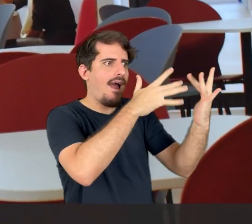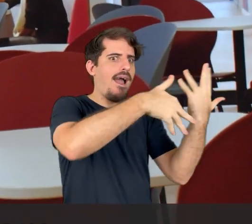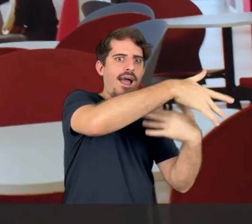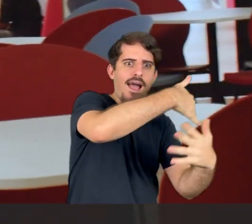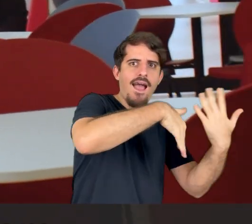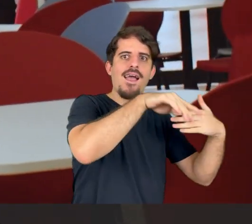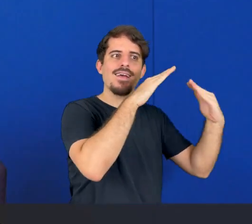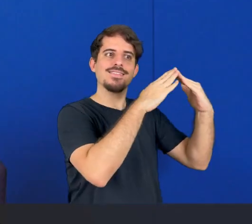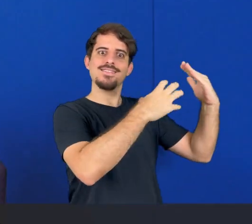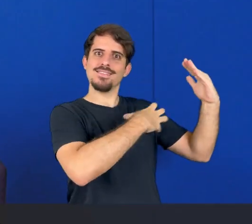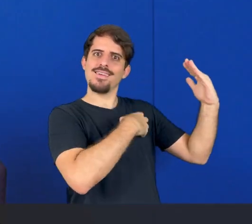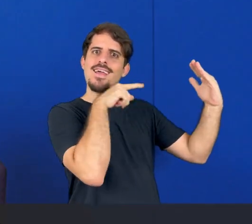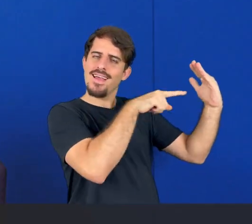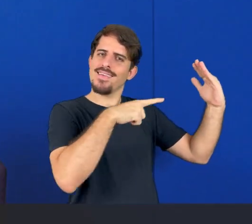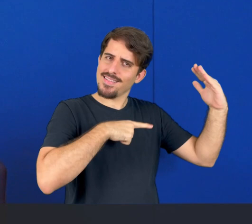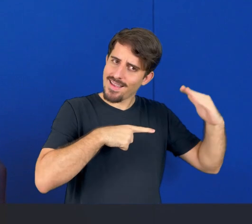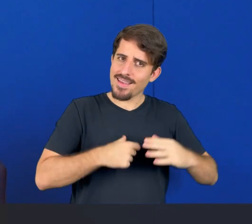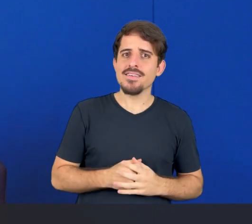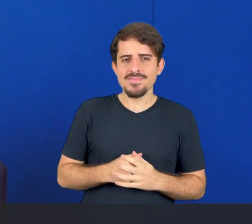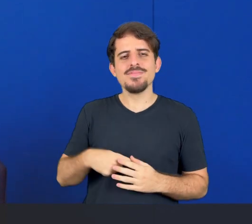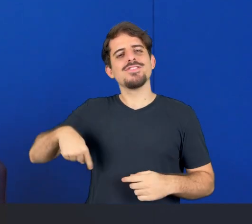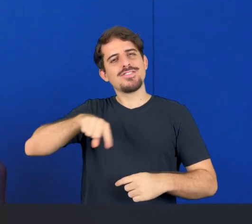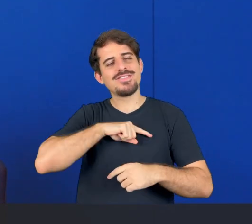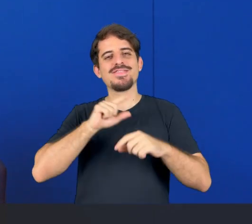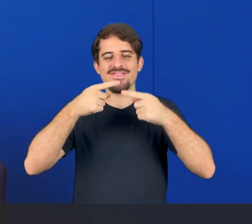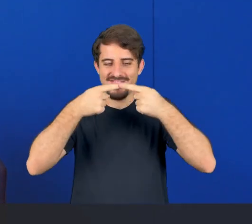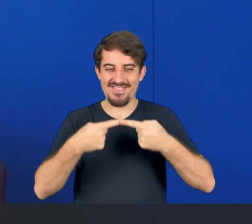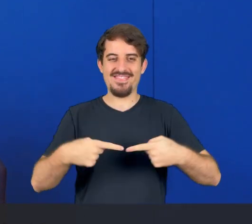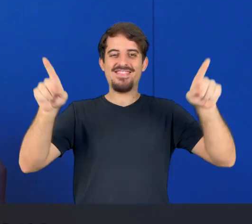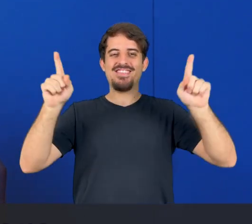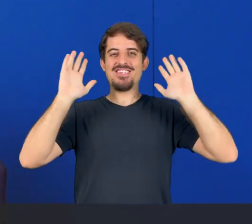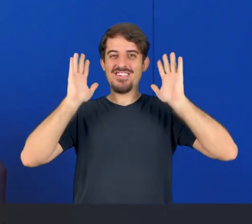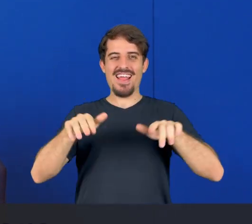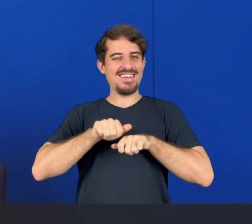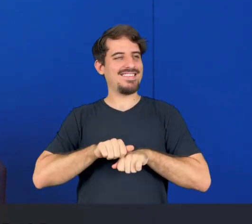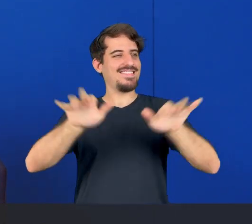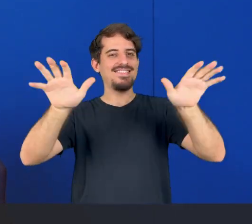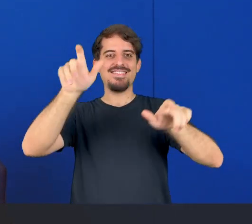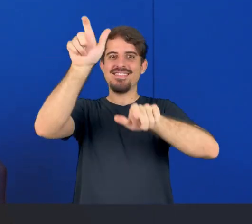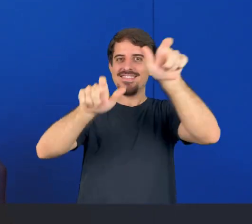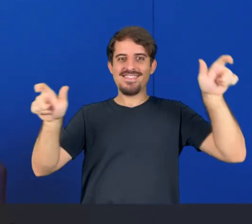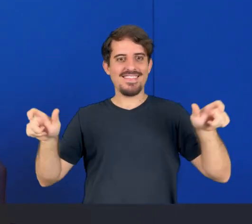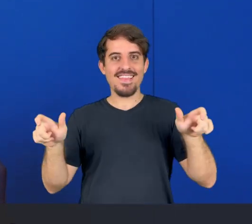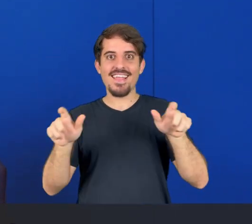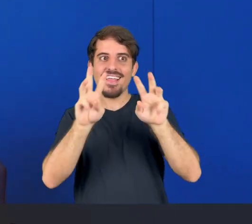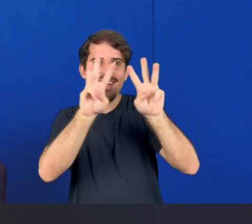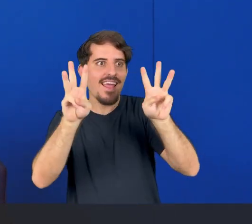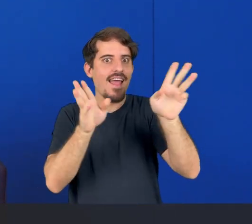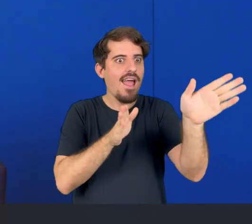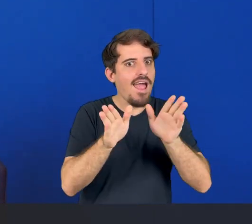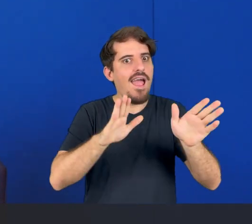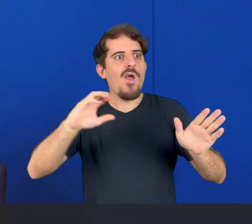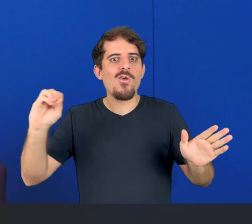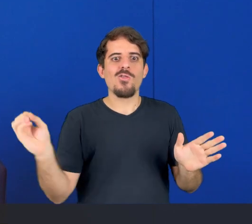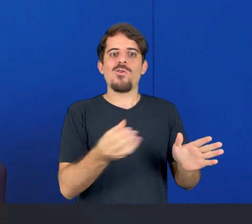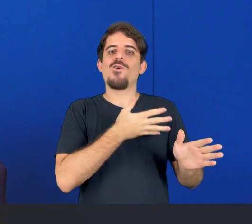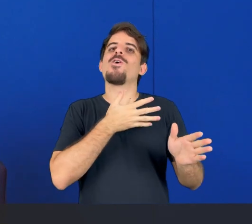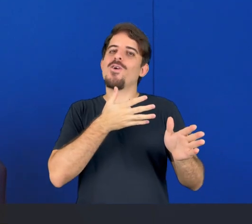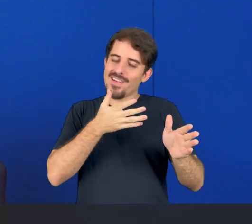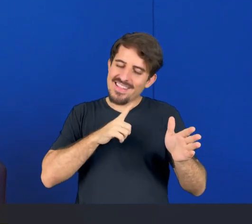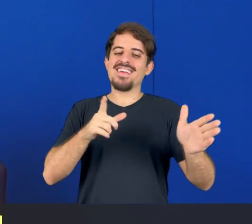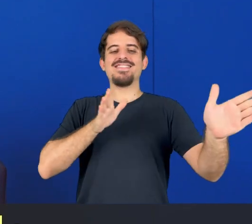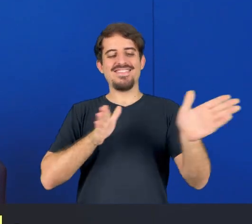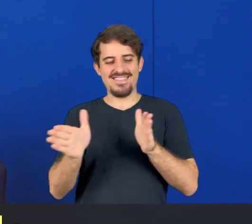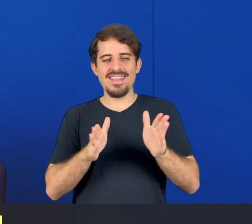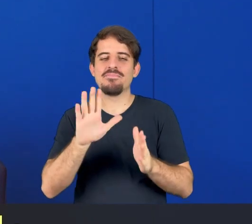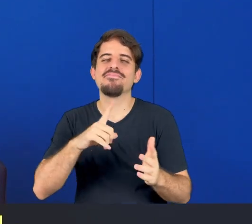que está conversando com ela, e foi o que a gente fez com a Casas Bahia. A gente fez um lançamento, né, contando para o público que as marcas, né, os sites estavam acessíveis, a